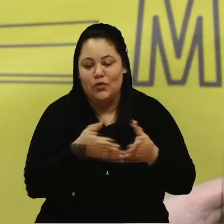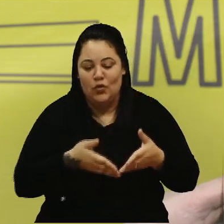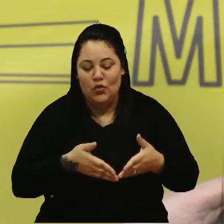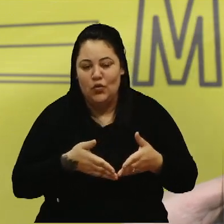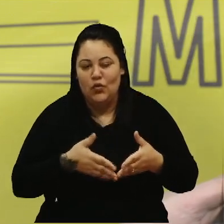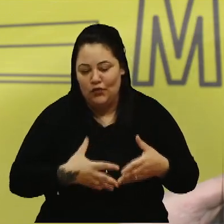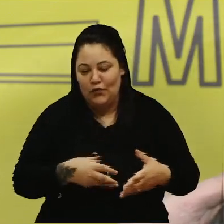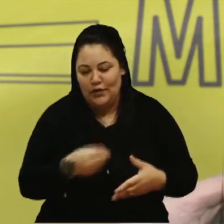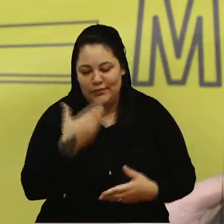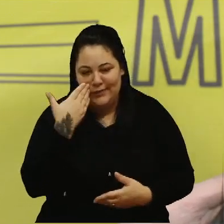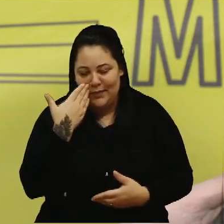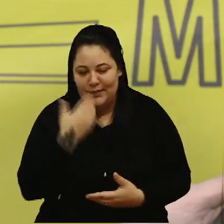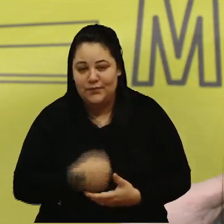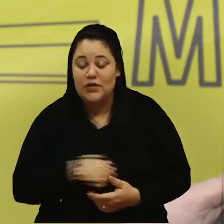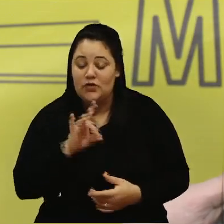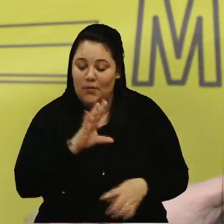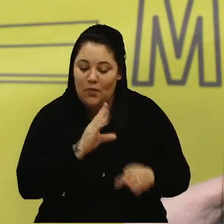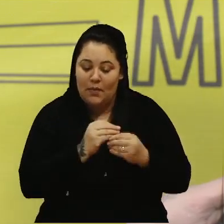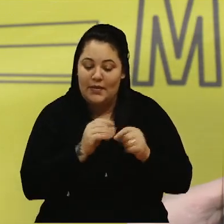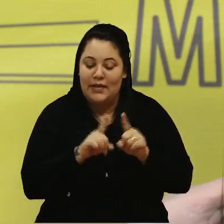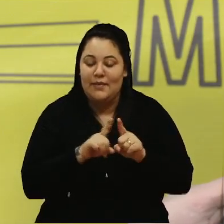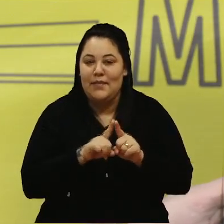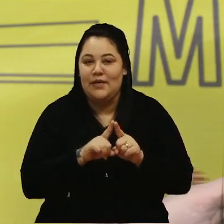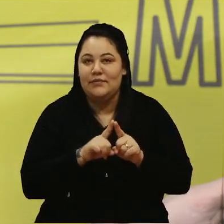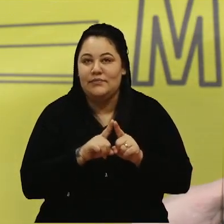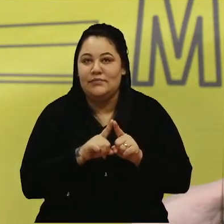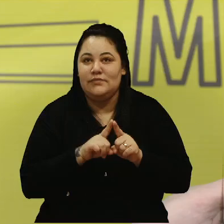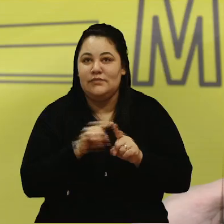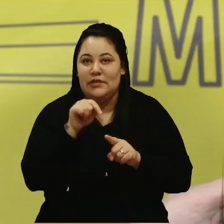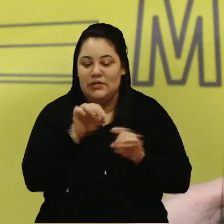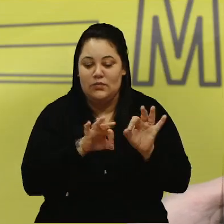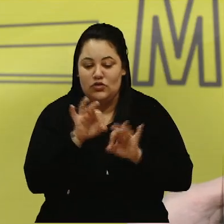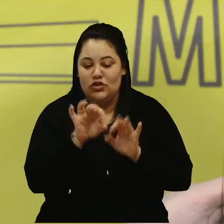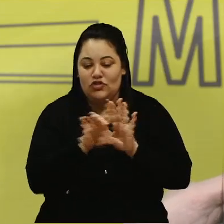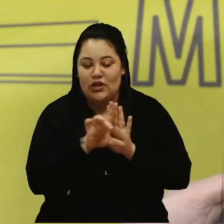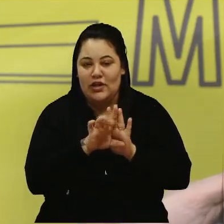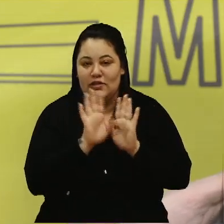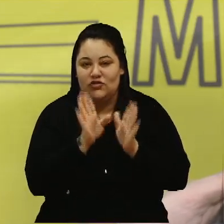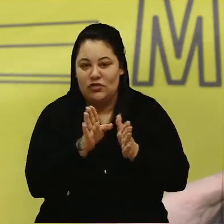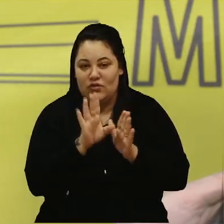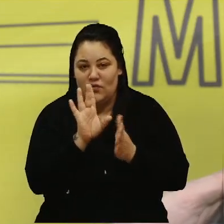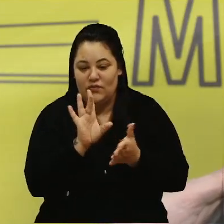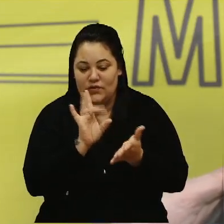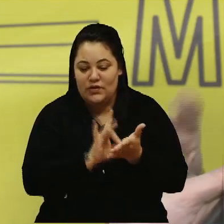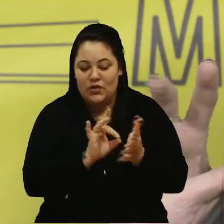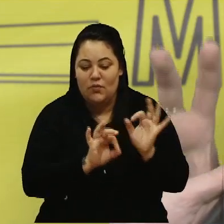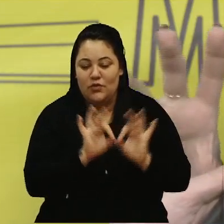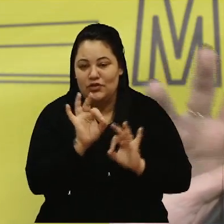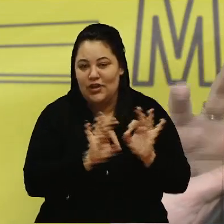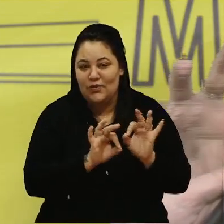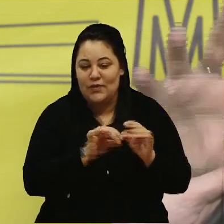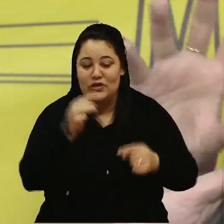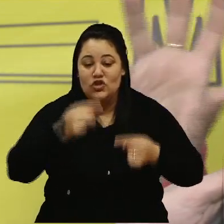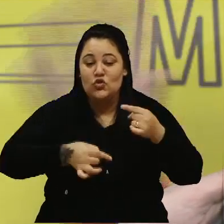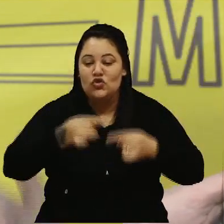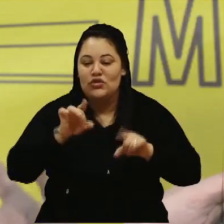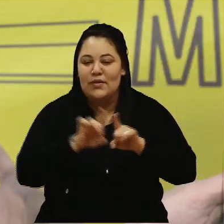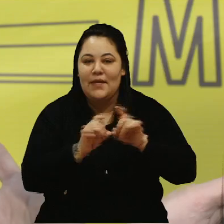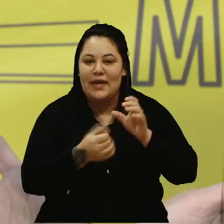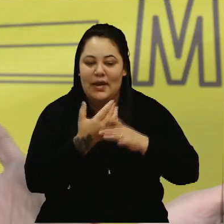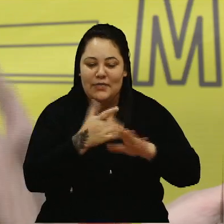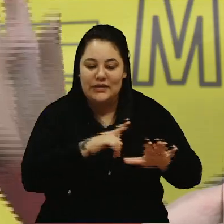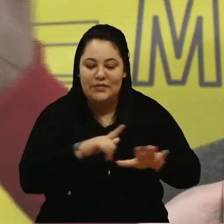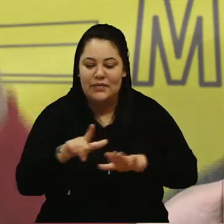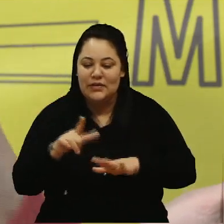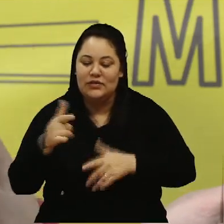E só para acrescentar, além desse projeto de lei, a gente também instituiu um projeto para discutir, para criar uma semana de